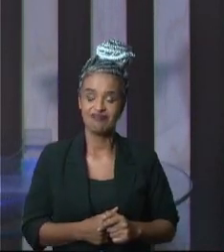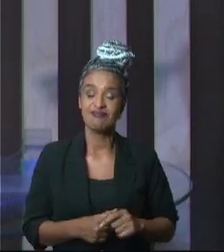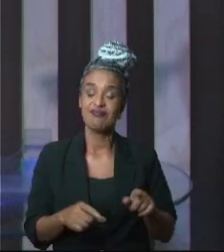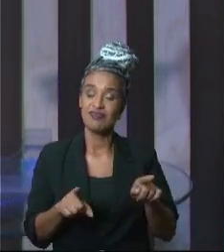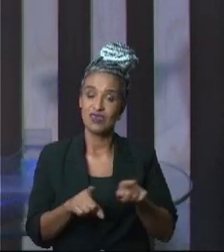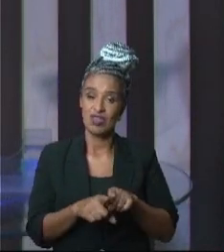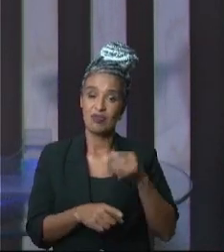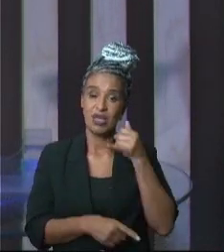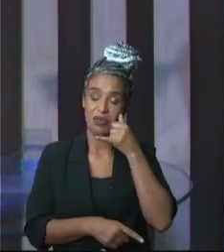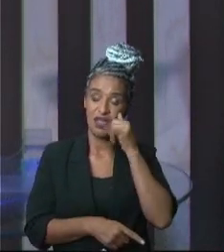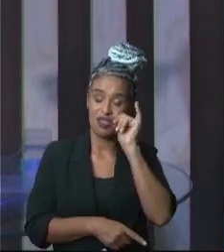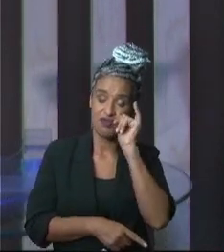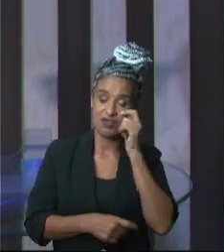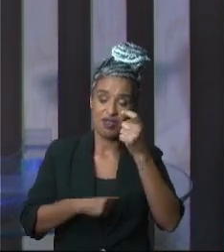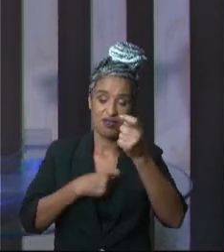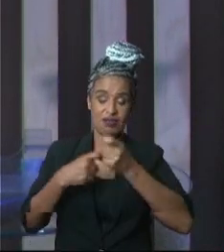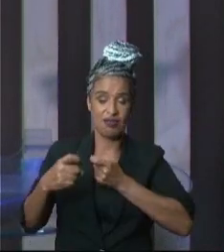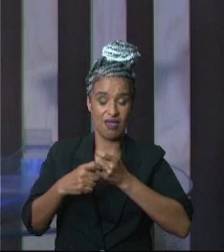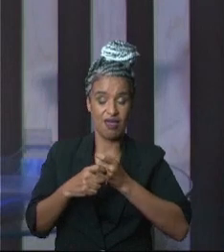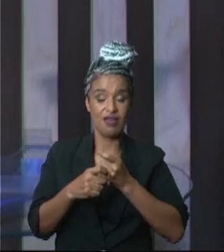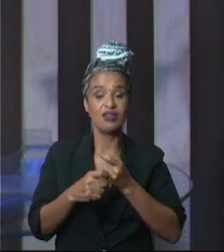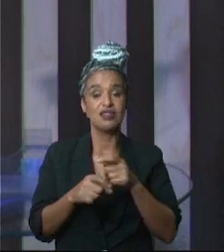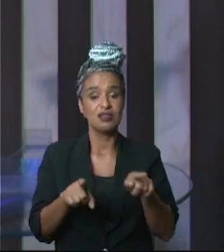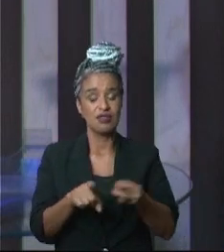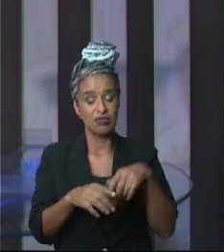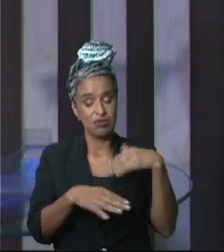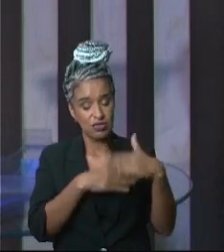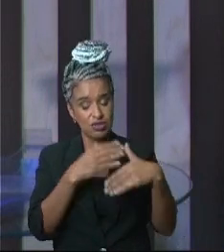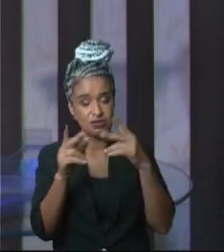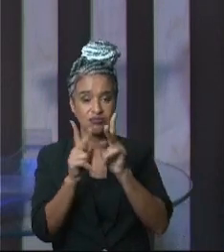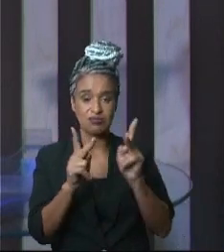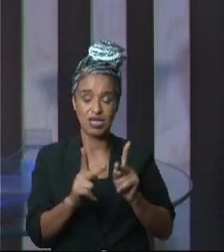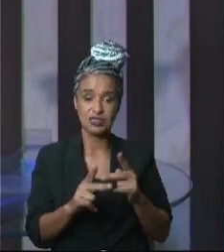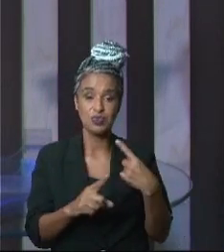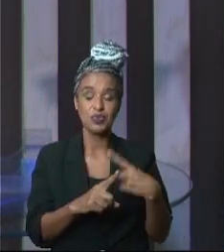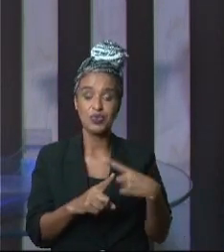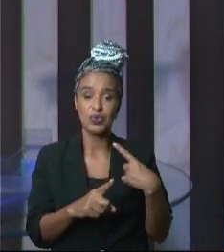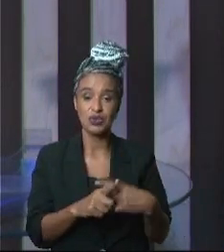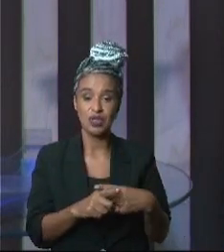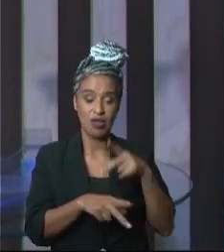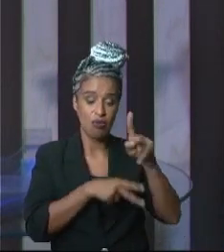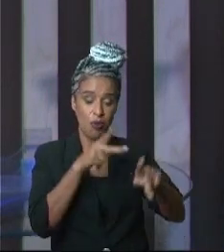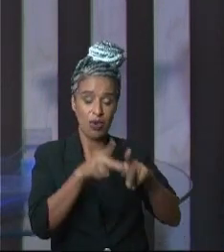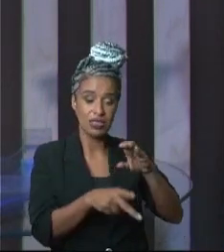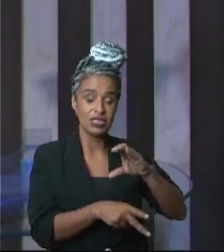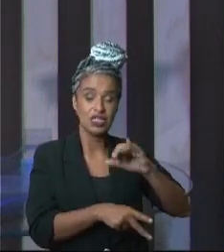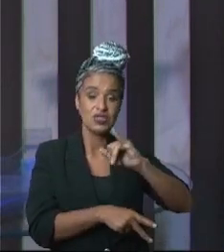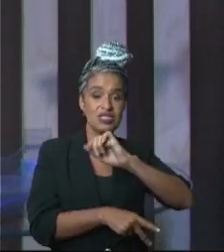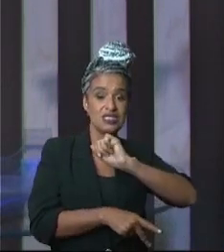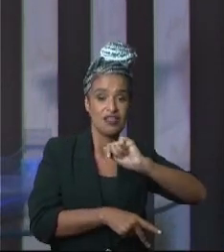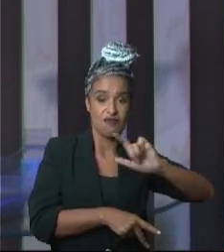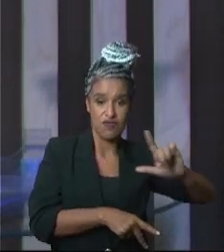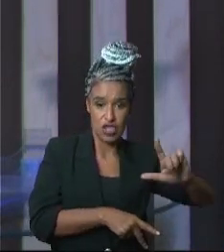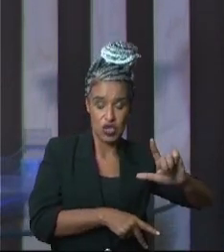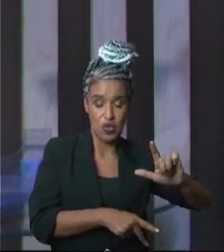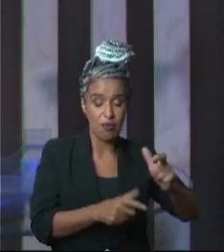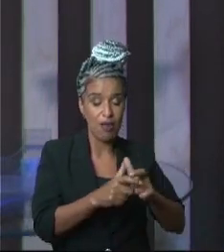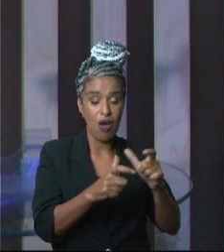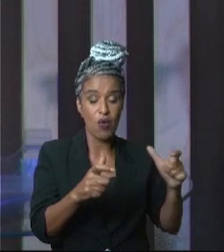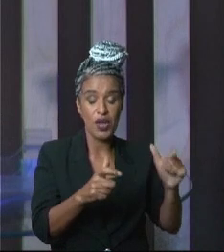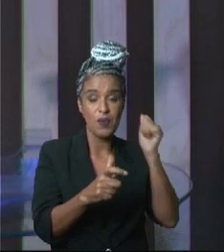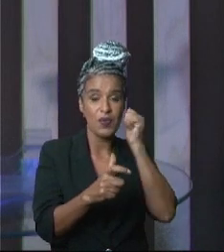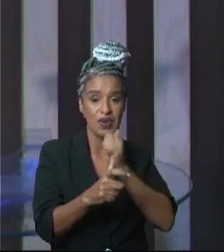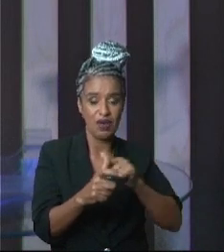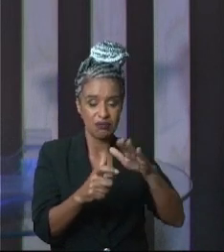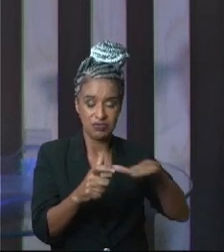inclusive na prevenção de conflitos e nos processos de paz, porque os civis, em sua maioria, mulheres e crianças,